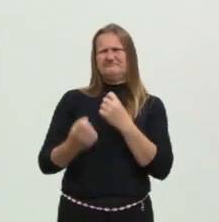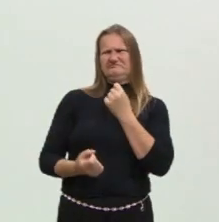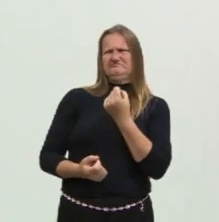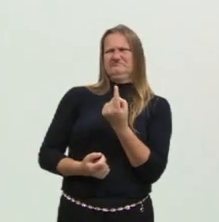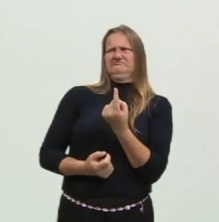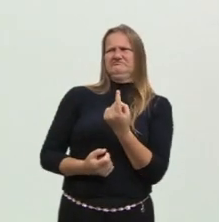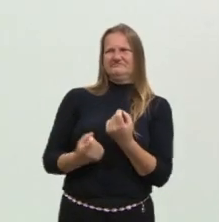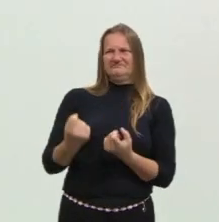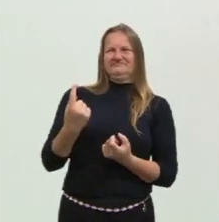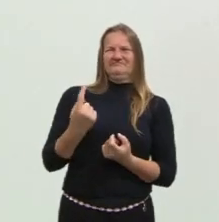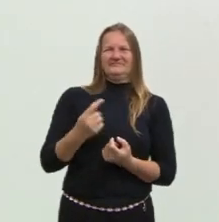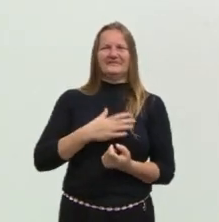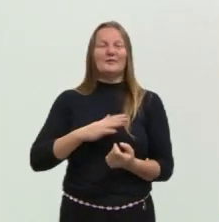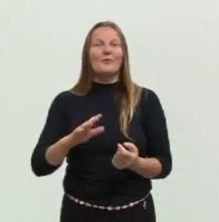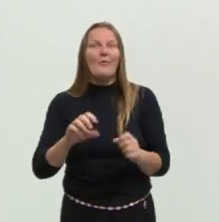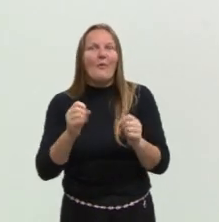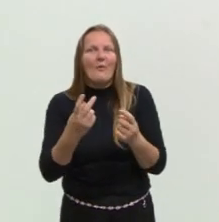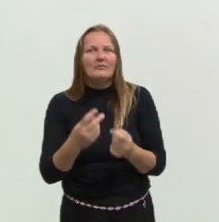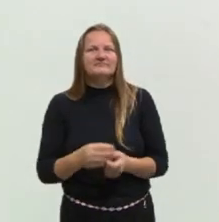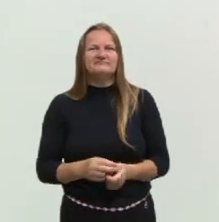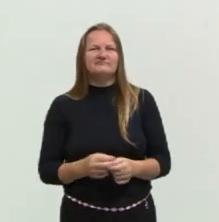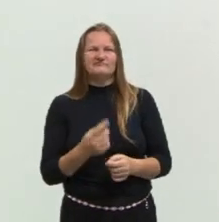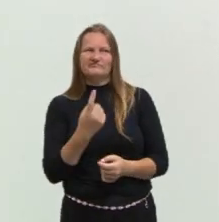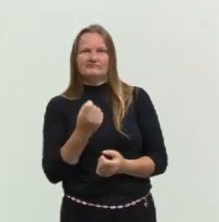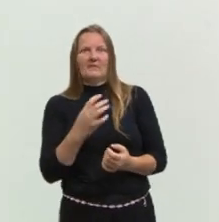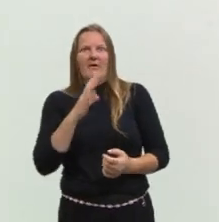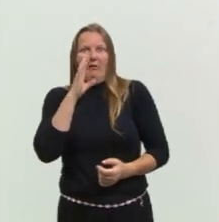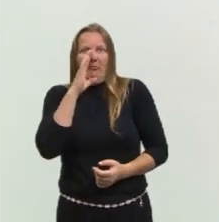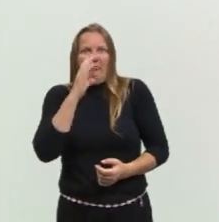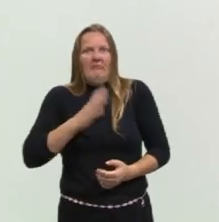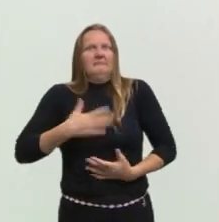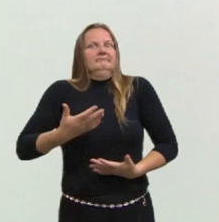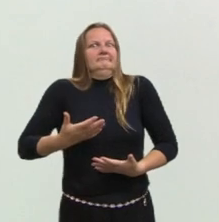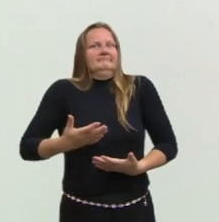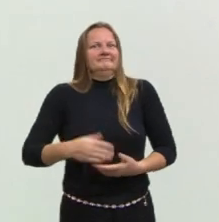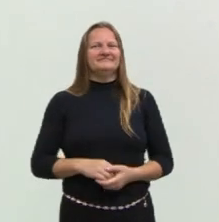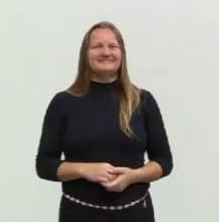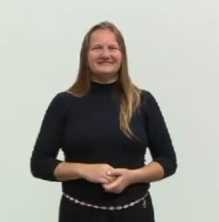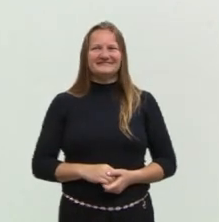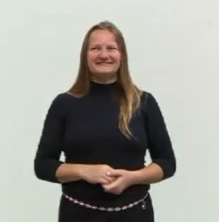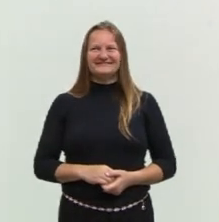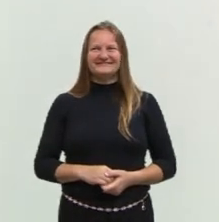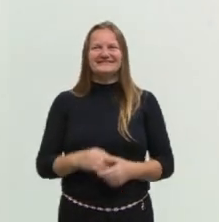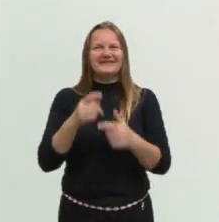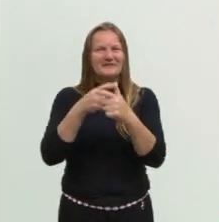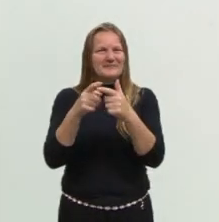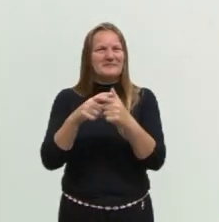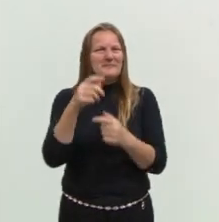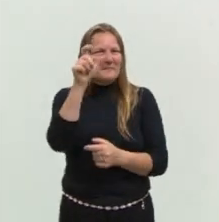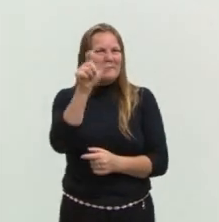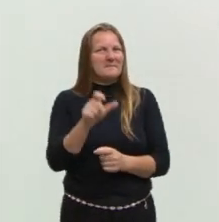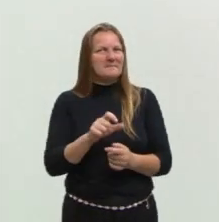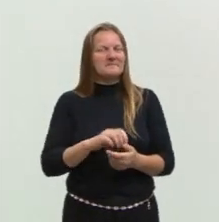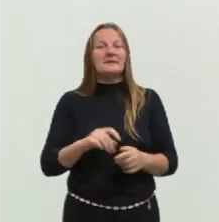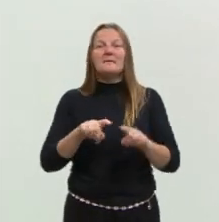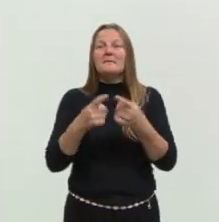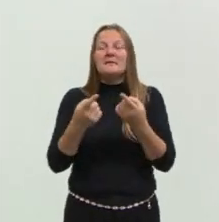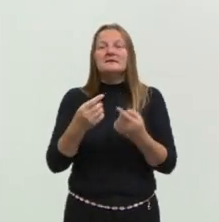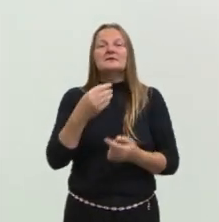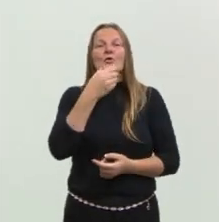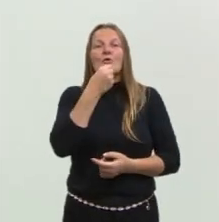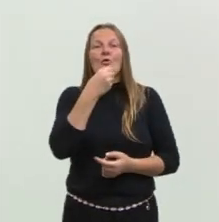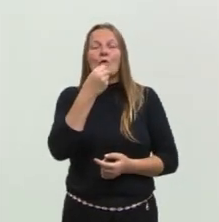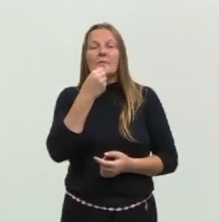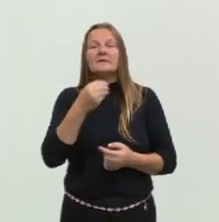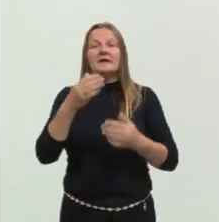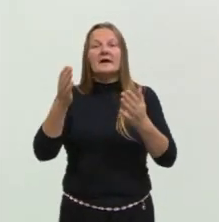ou não gosta ou faz cara de apavorado tem algum problema ali mas todos são homens e